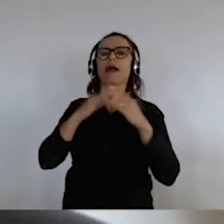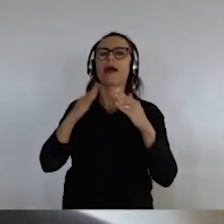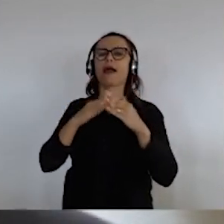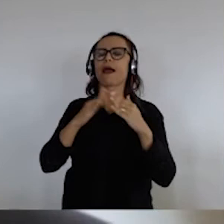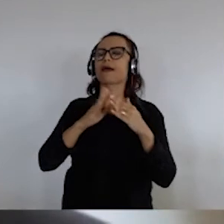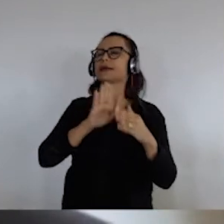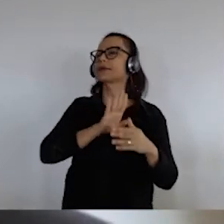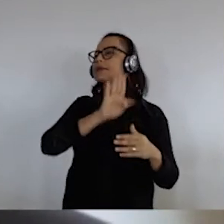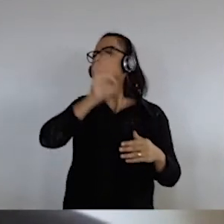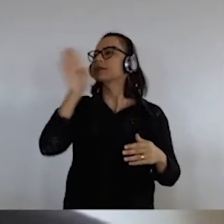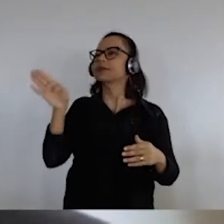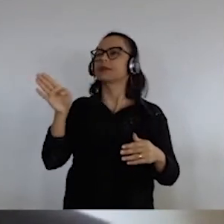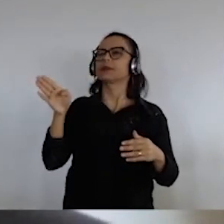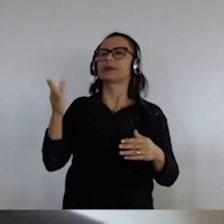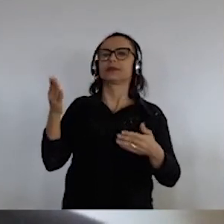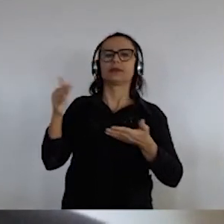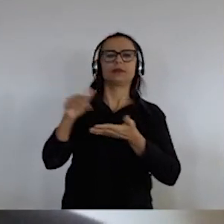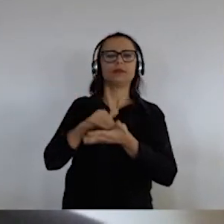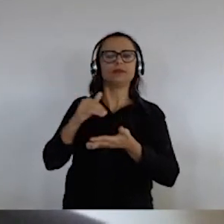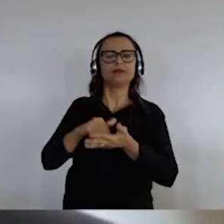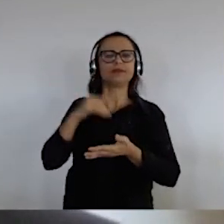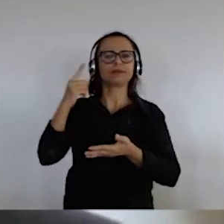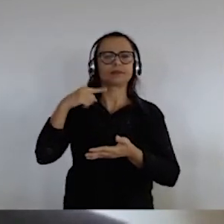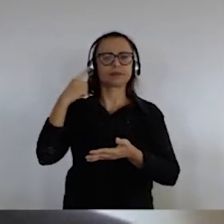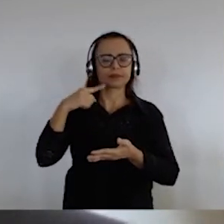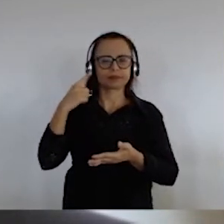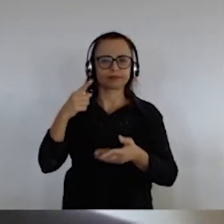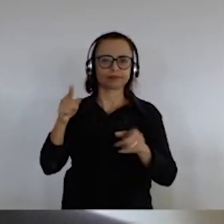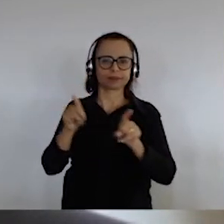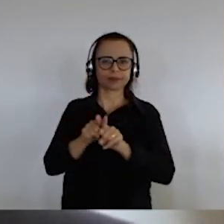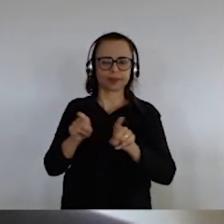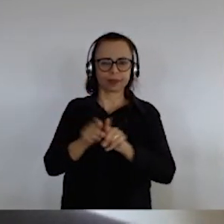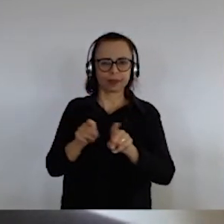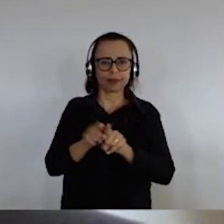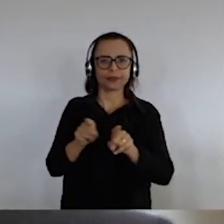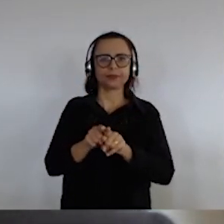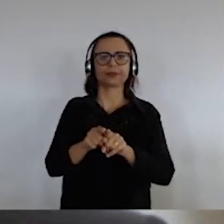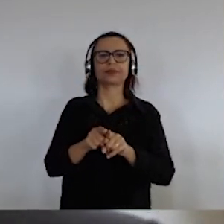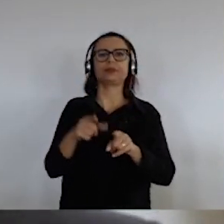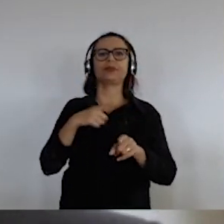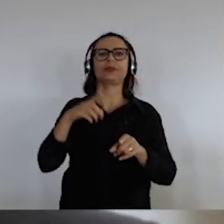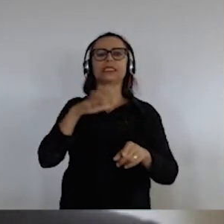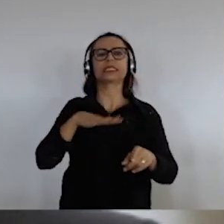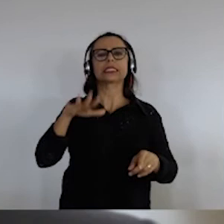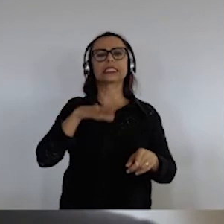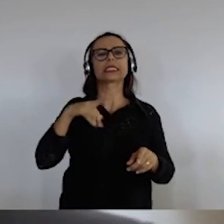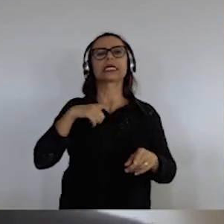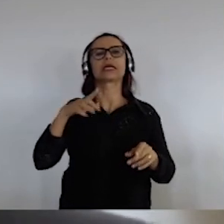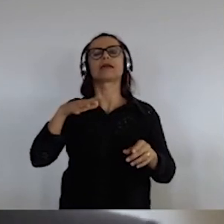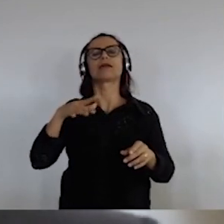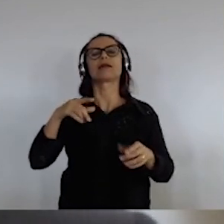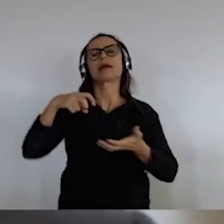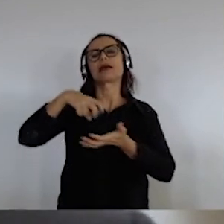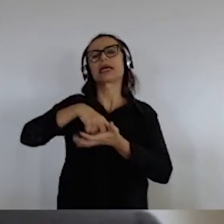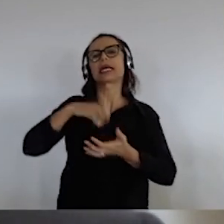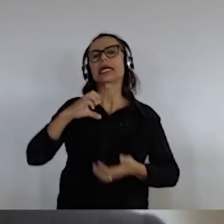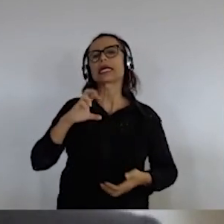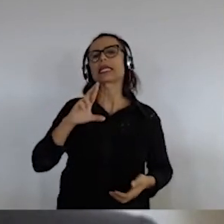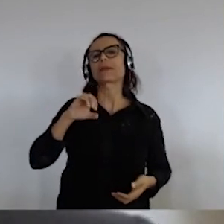testemunhas, seja nos escritórios dos advogados, e também na parte criminal. Nós ainda não temos registros